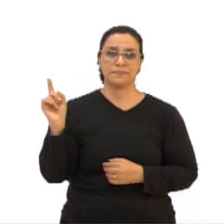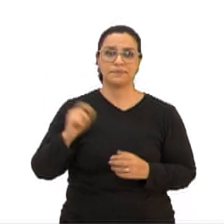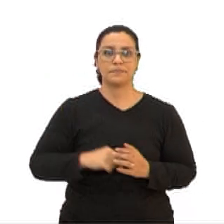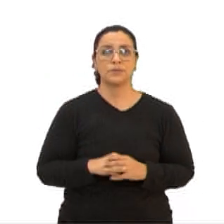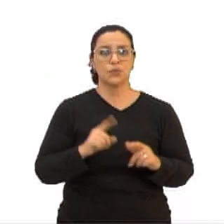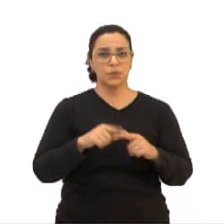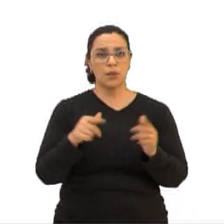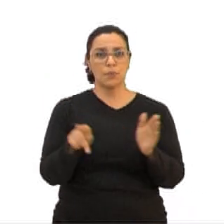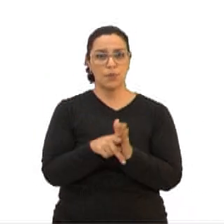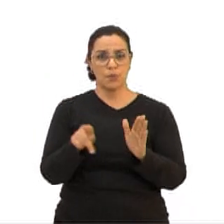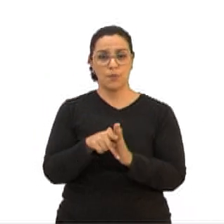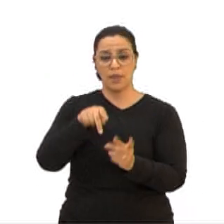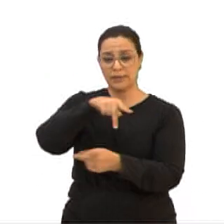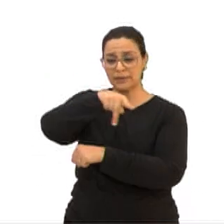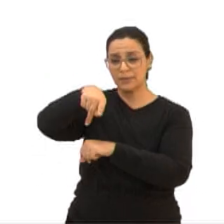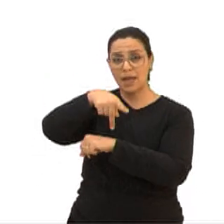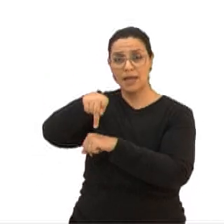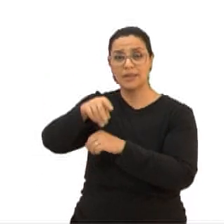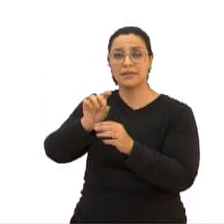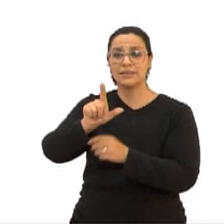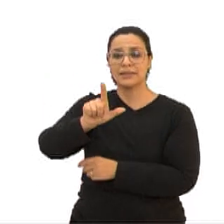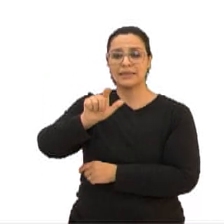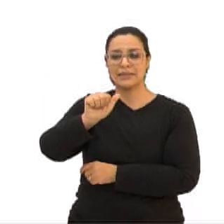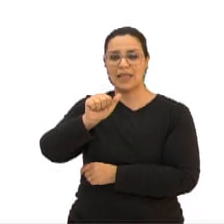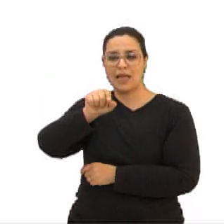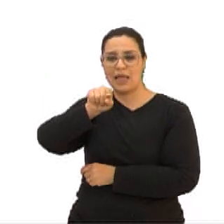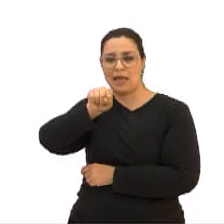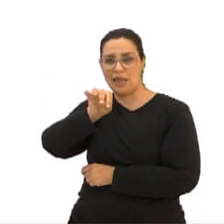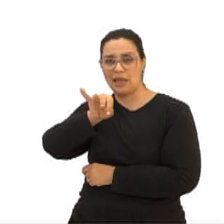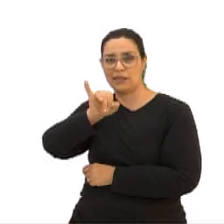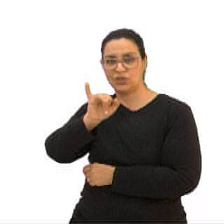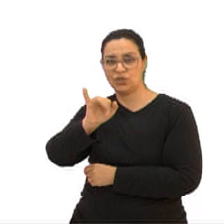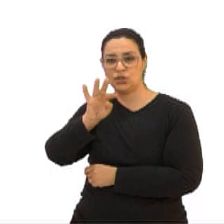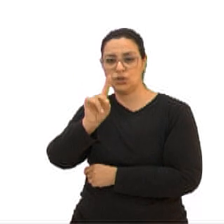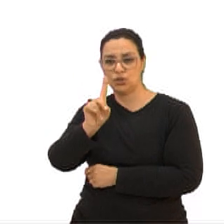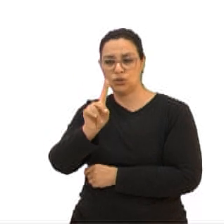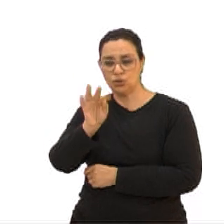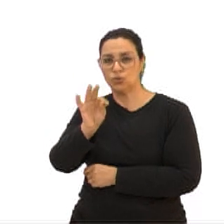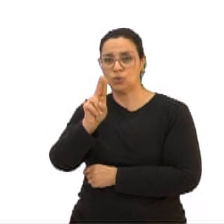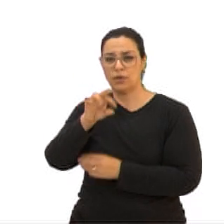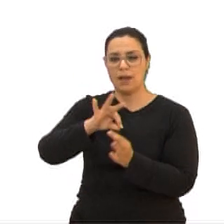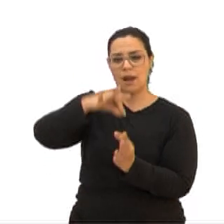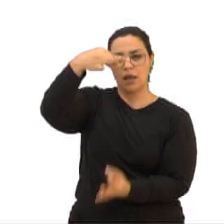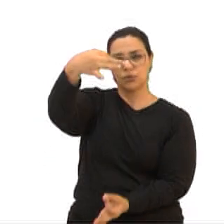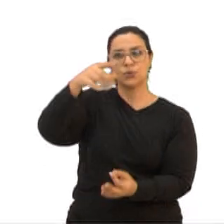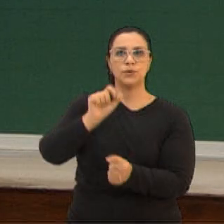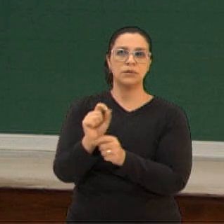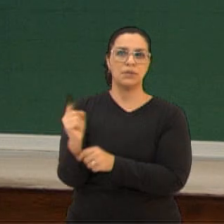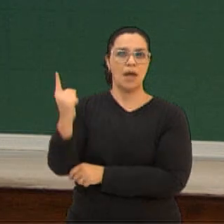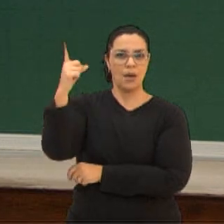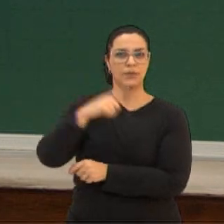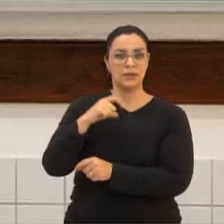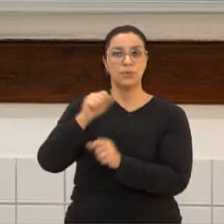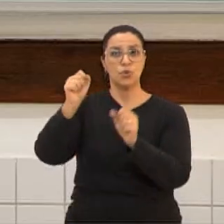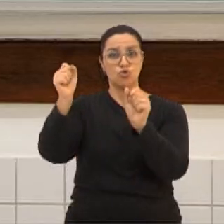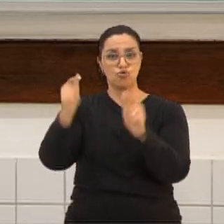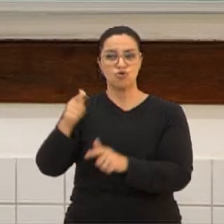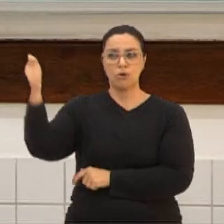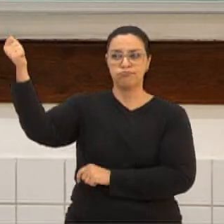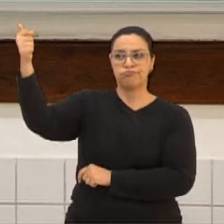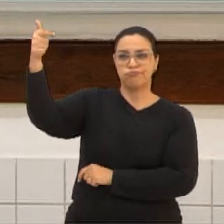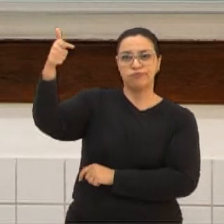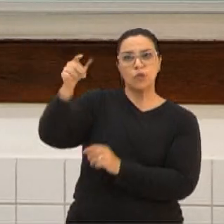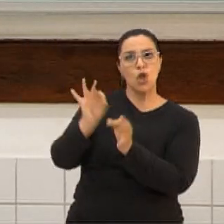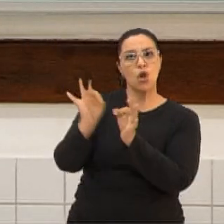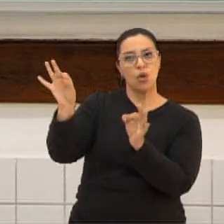B, posição desses países em altas latitudes, pois os raios solares sempre incidem de forma inclinada. Lembra que eu falei